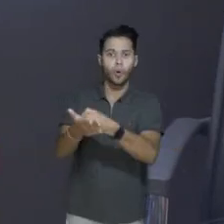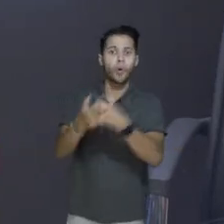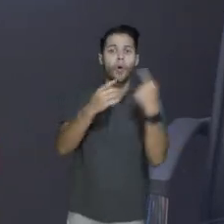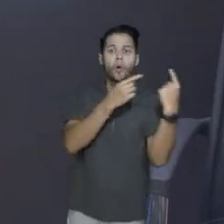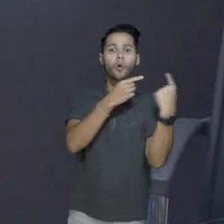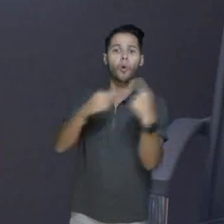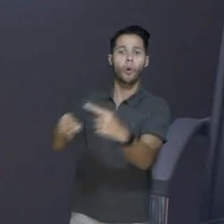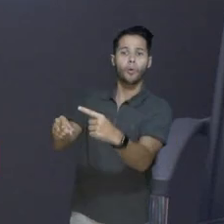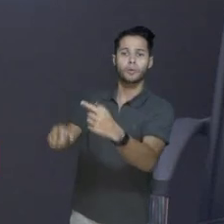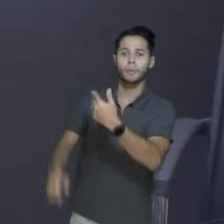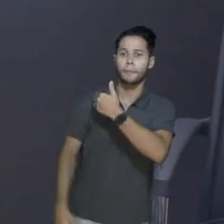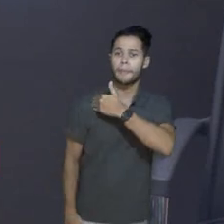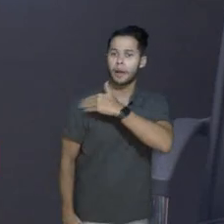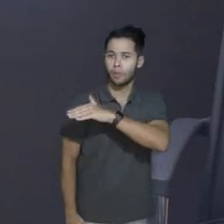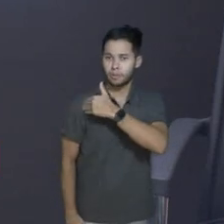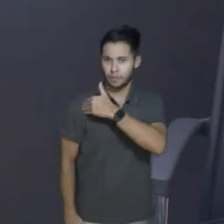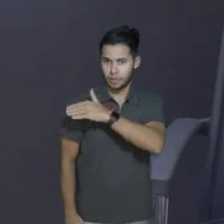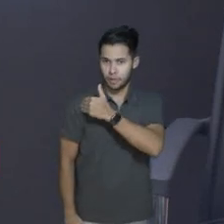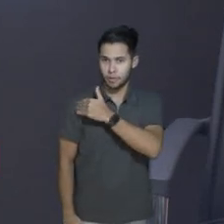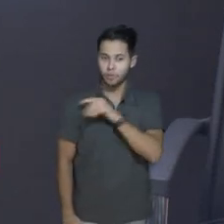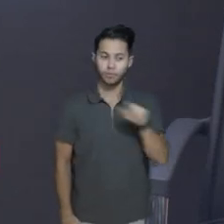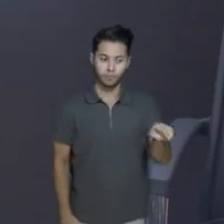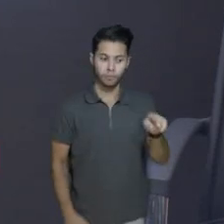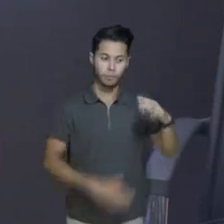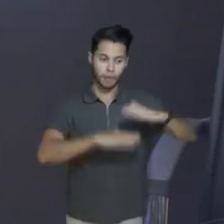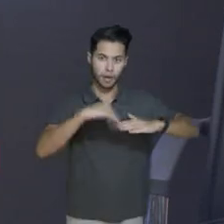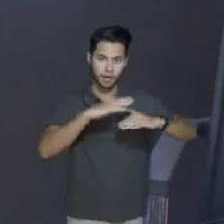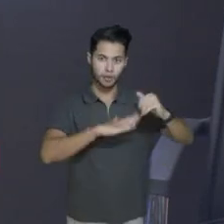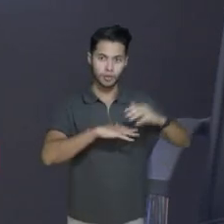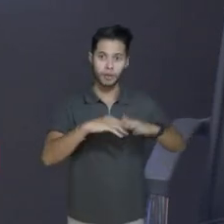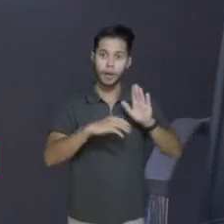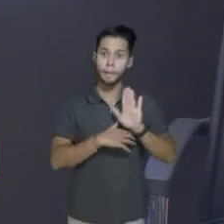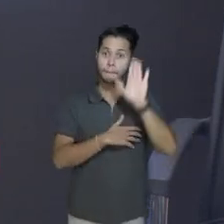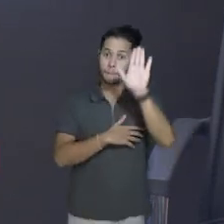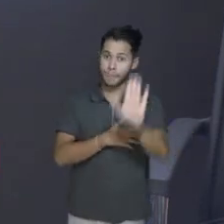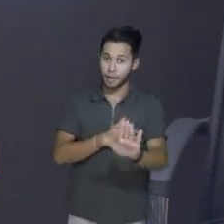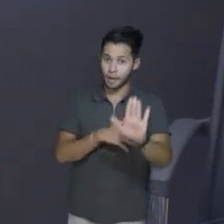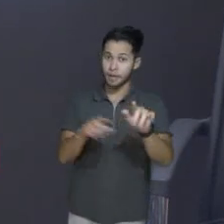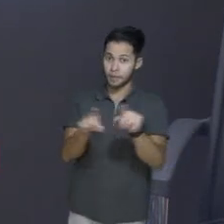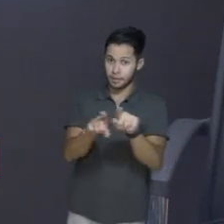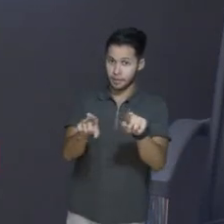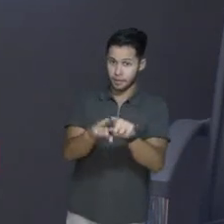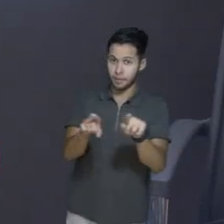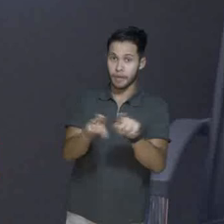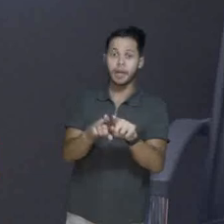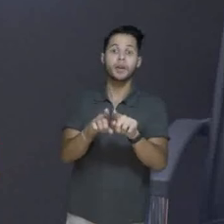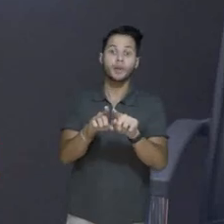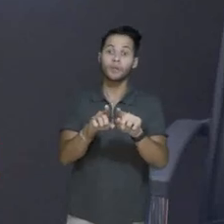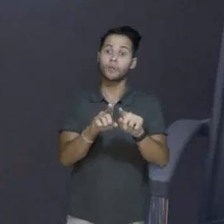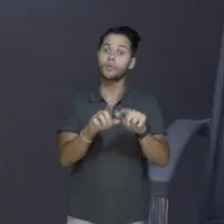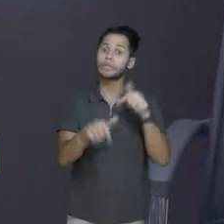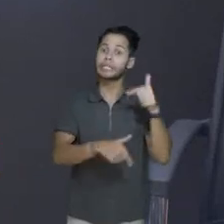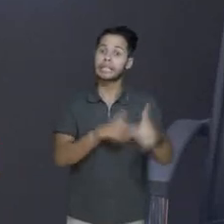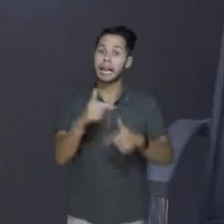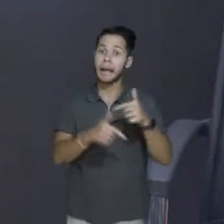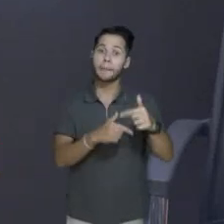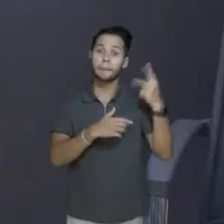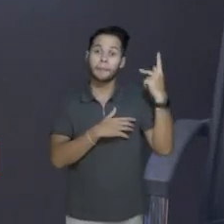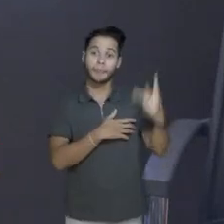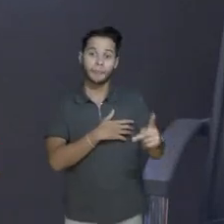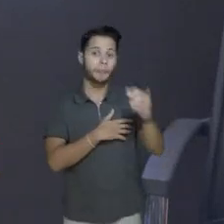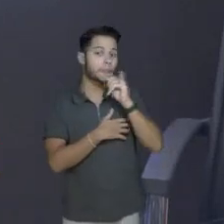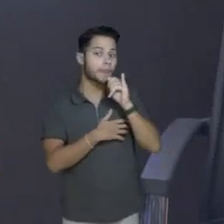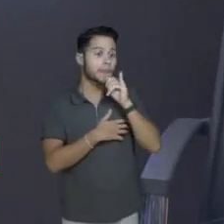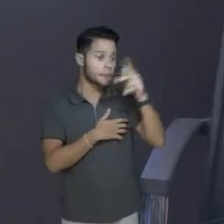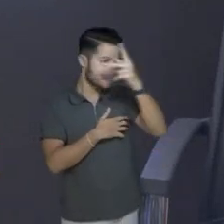preconceito da sua atividade mas também com a atividade em si teve que corrigir seus